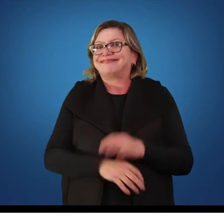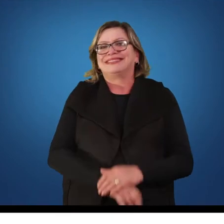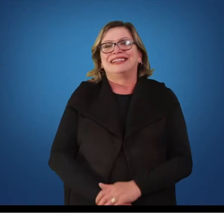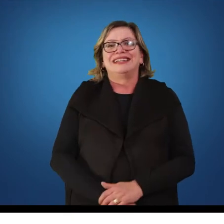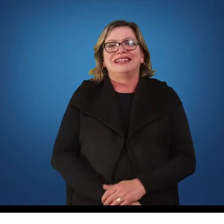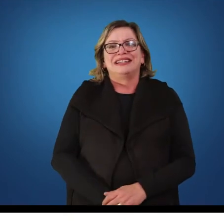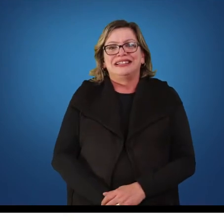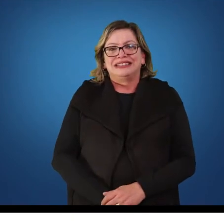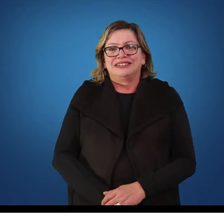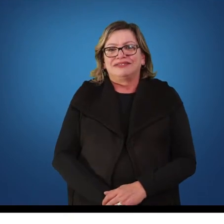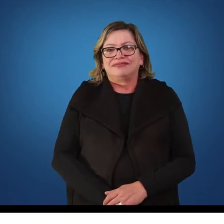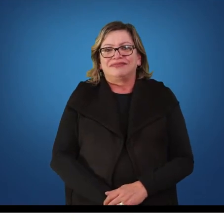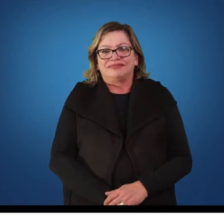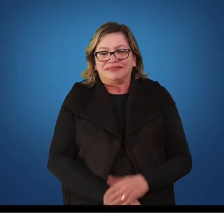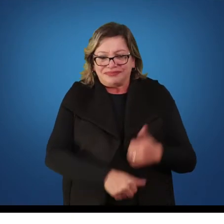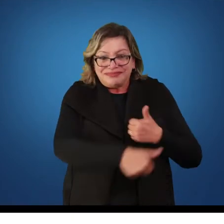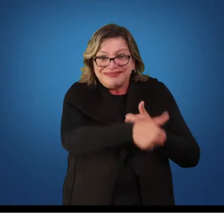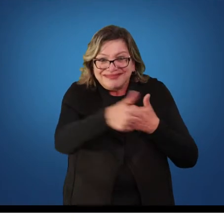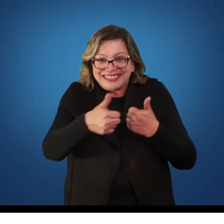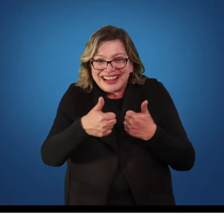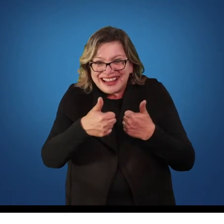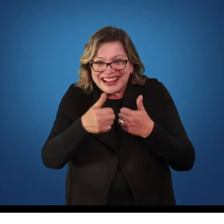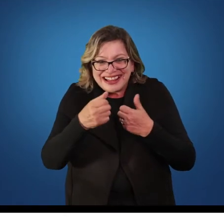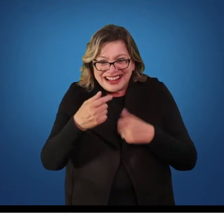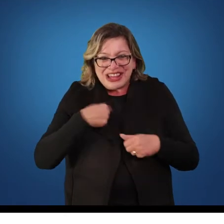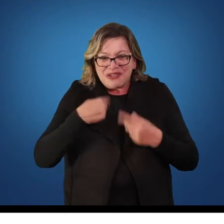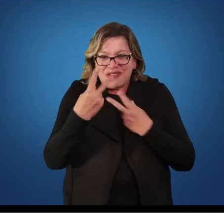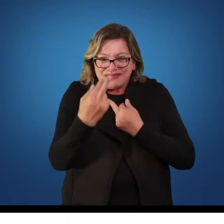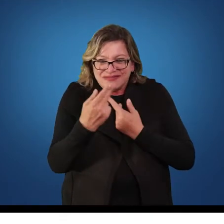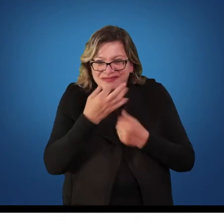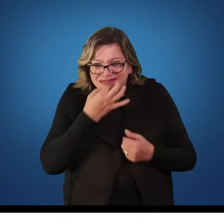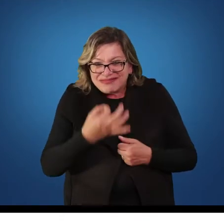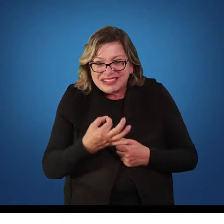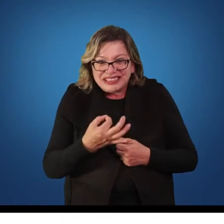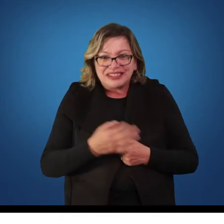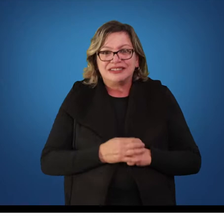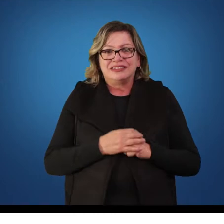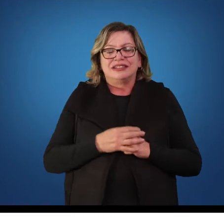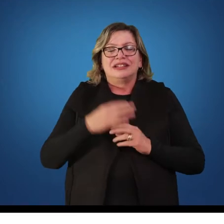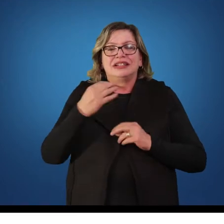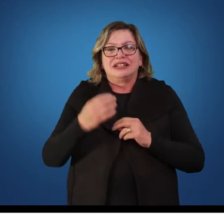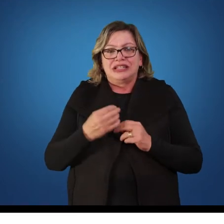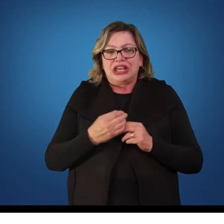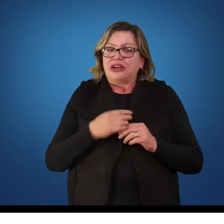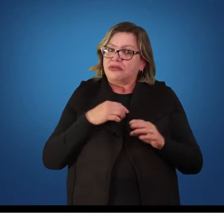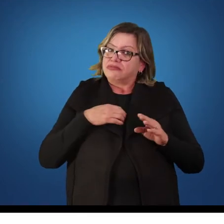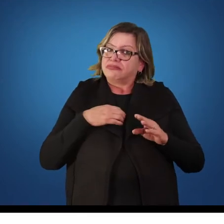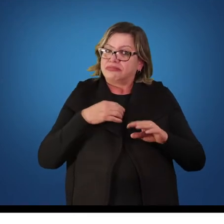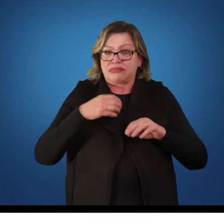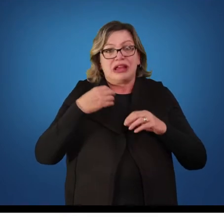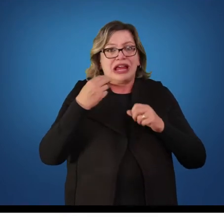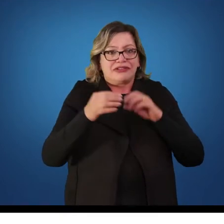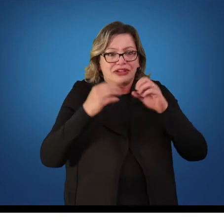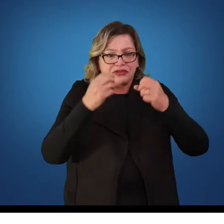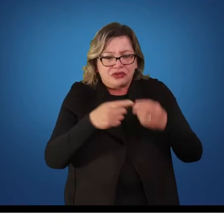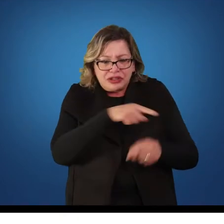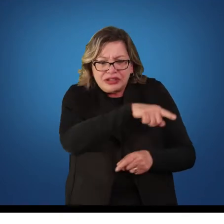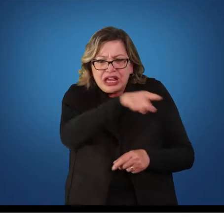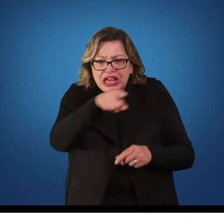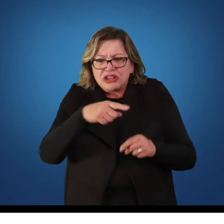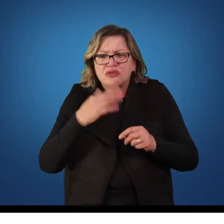sim concorda comigo eu falo isso porque vocês são formadores opiniões e é por aí que a gente